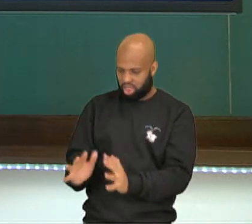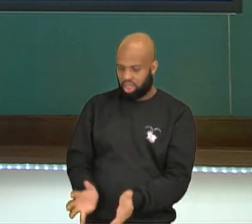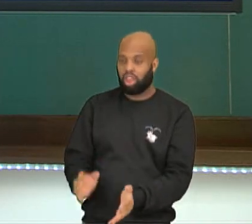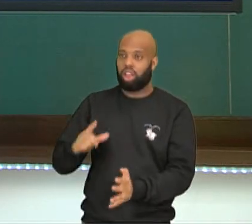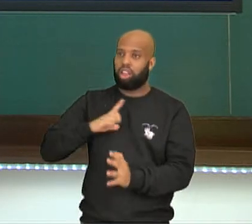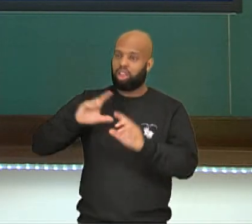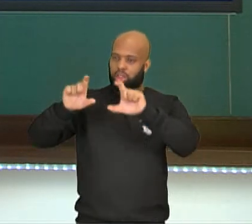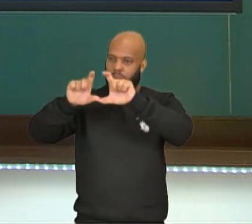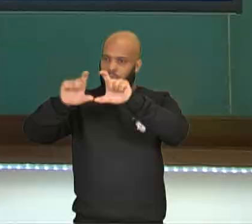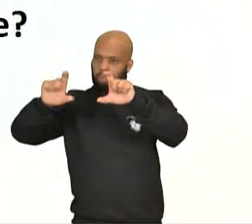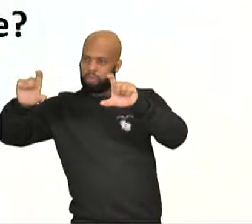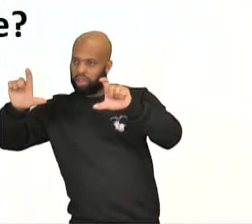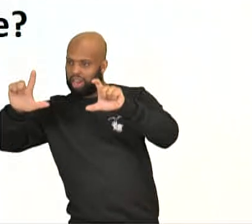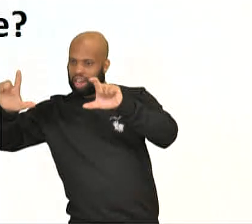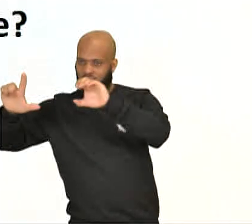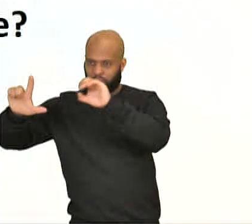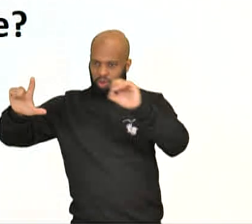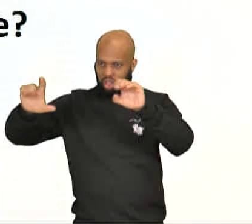a oeste.